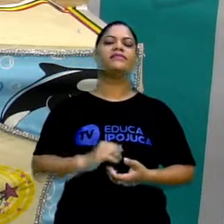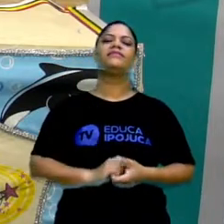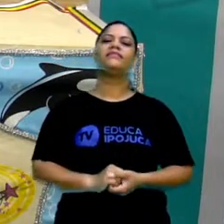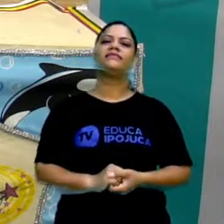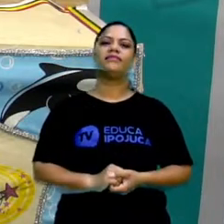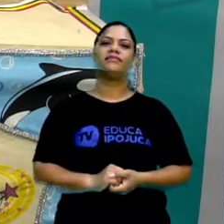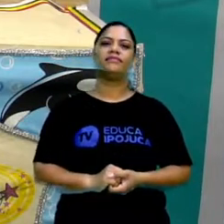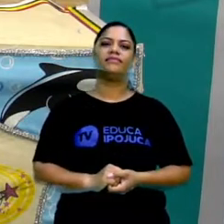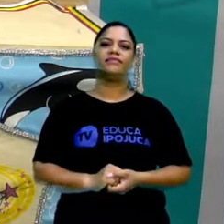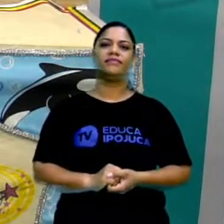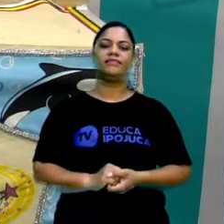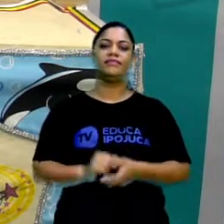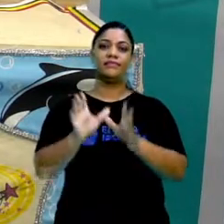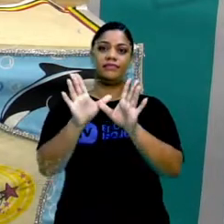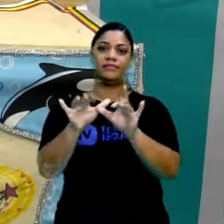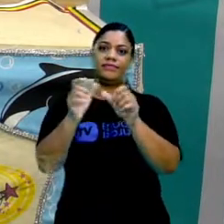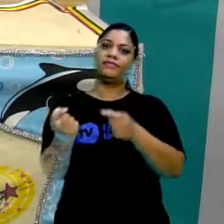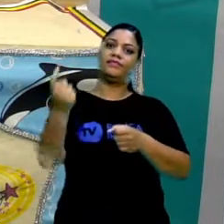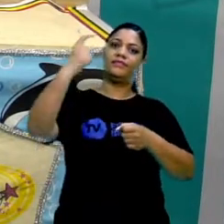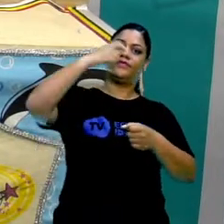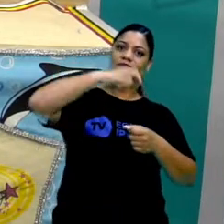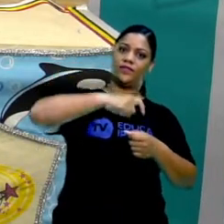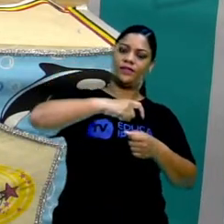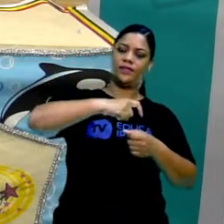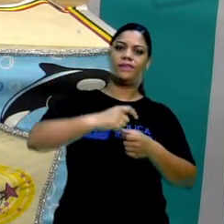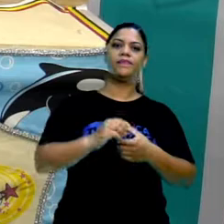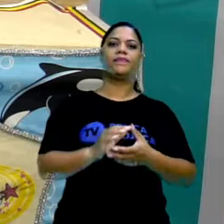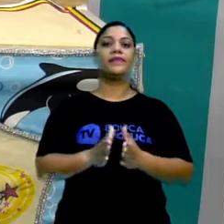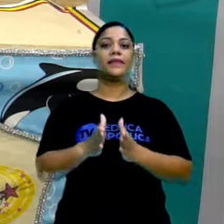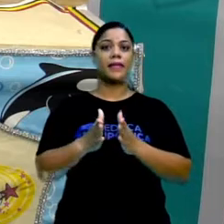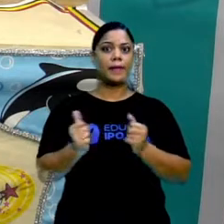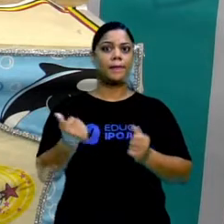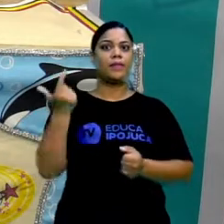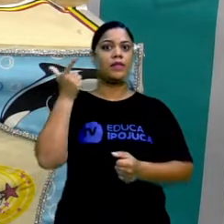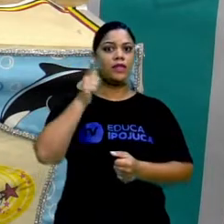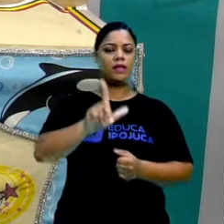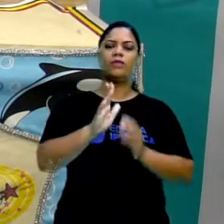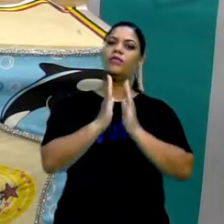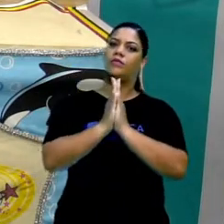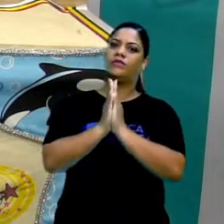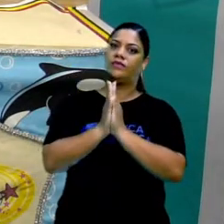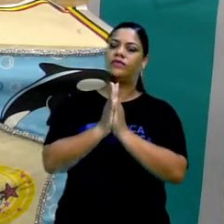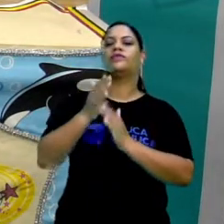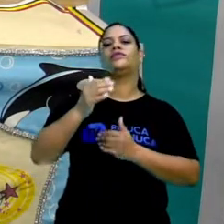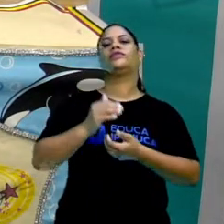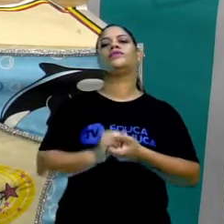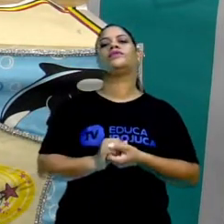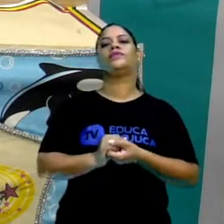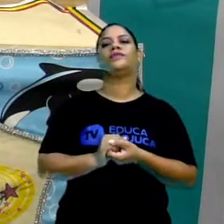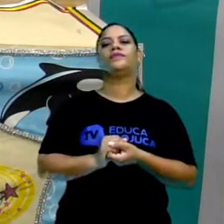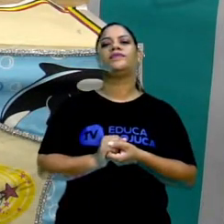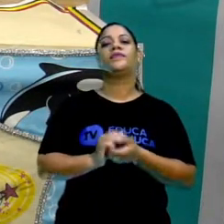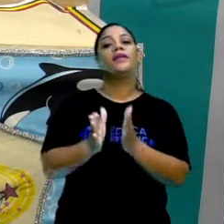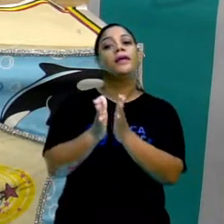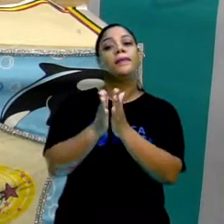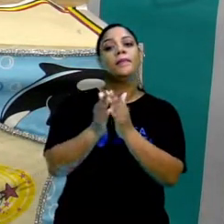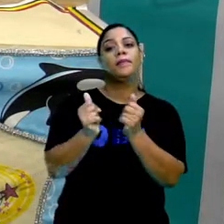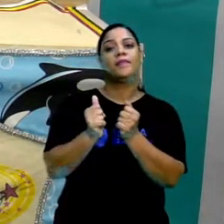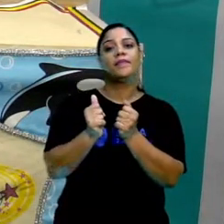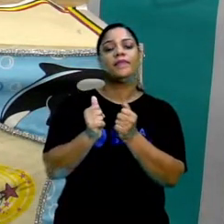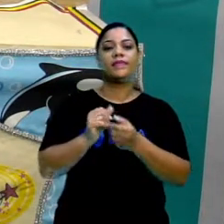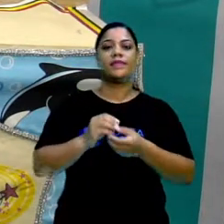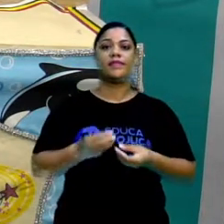mesmo. Quando a andorinha volta, ele pediu mais um favor para ela. Pediu para